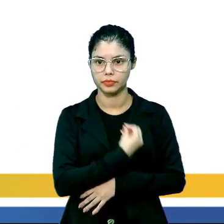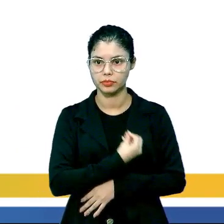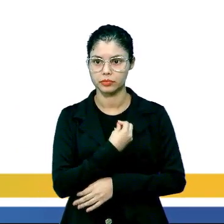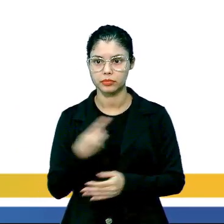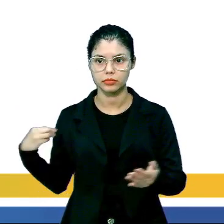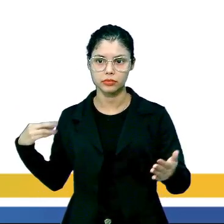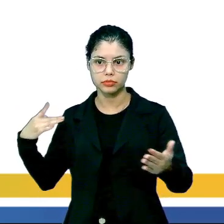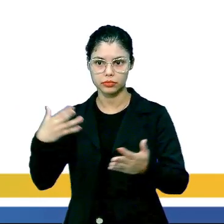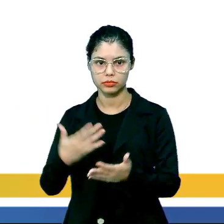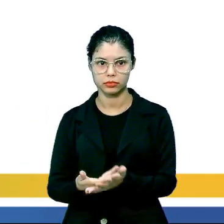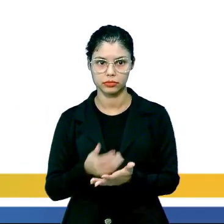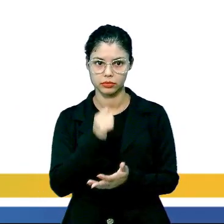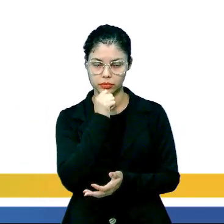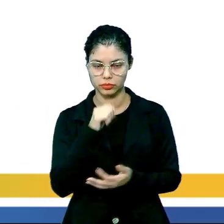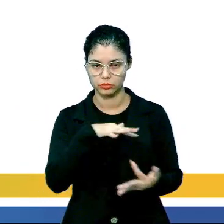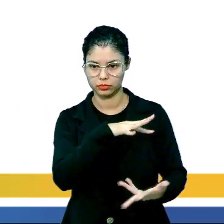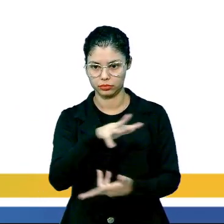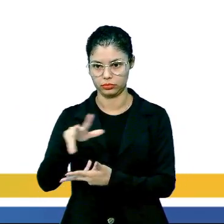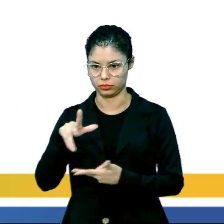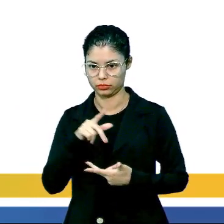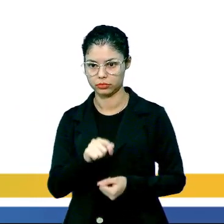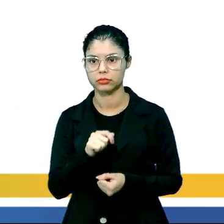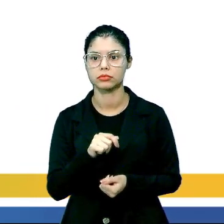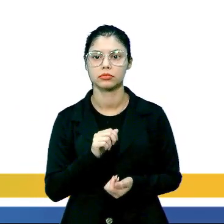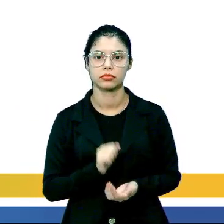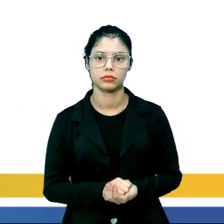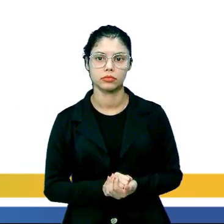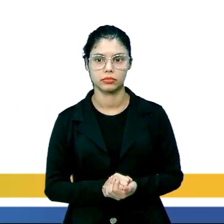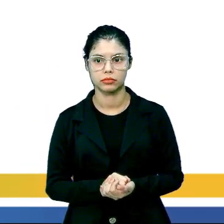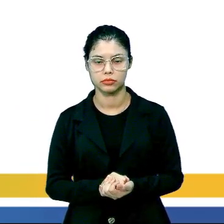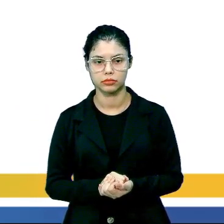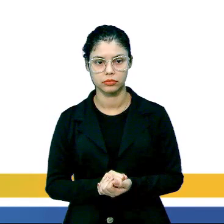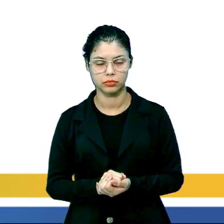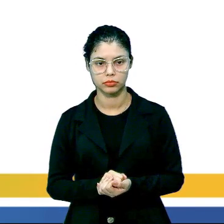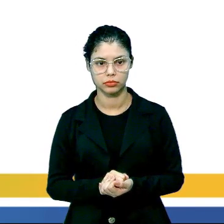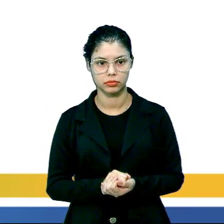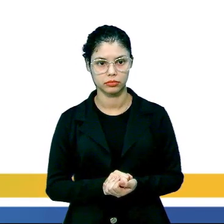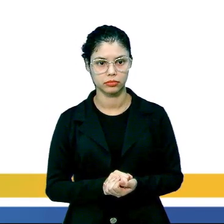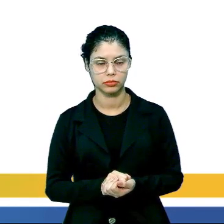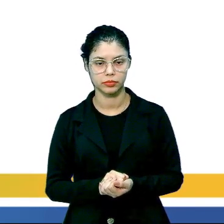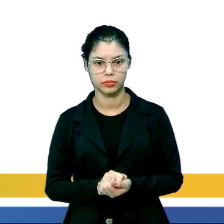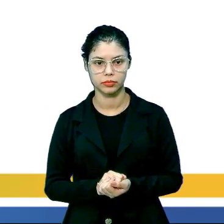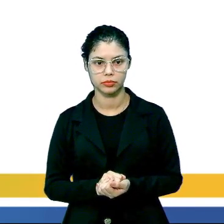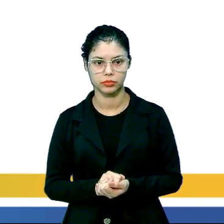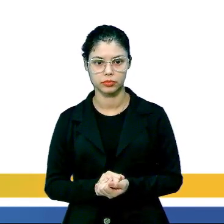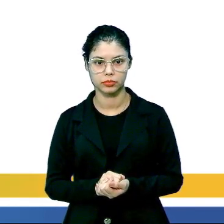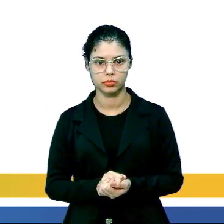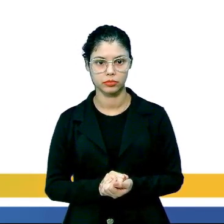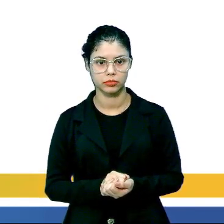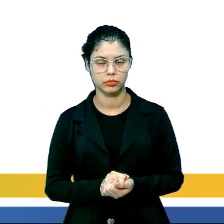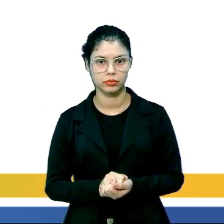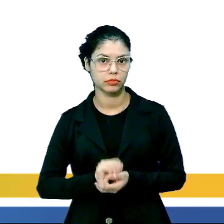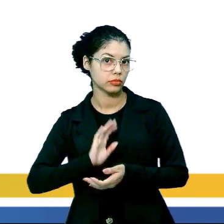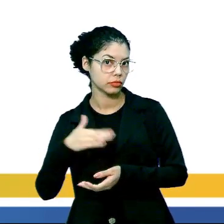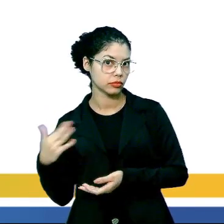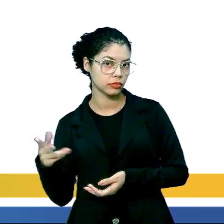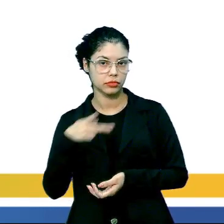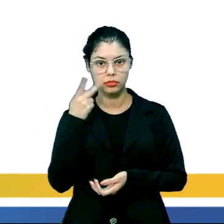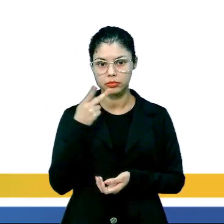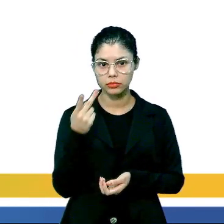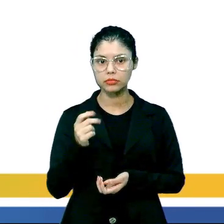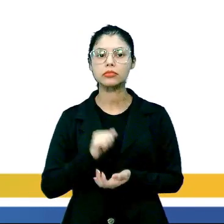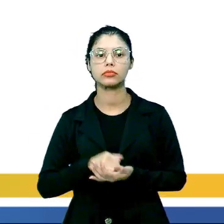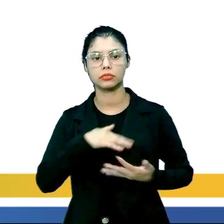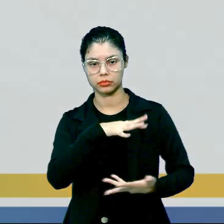para compreender o presente com o avanço da globalização. Então, quando nós falamos